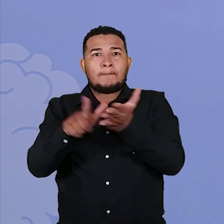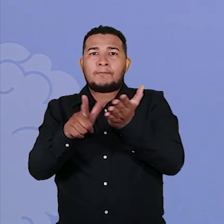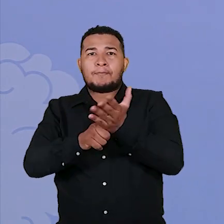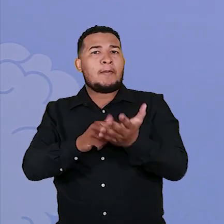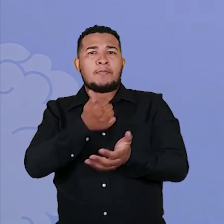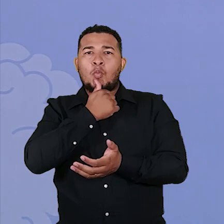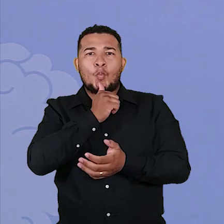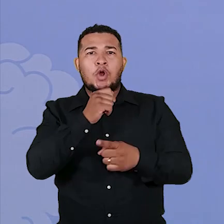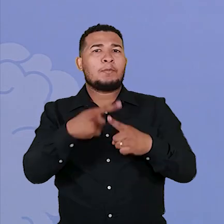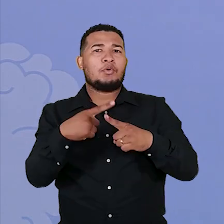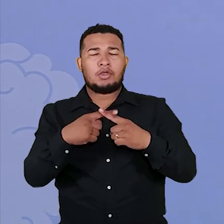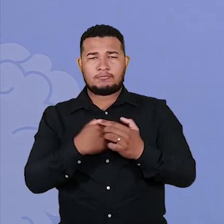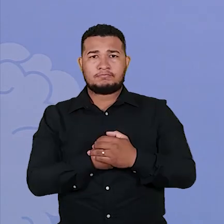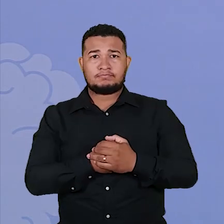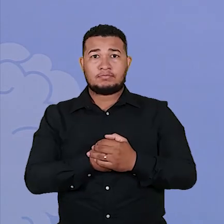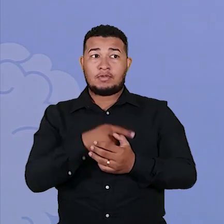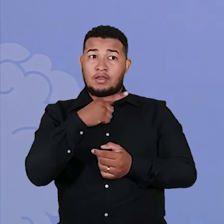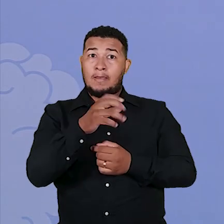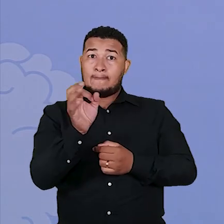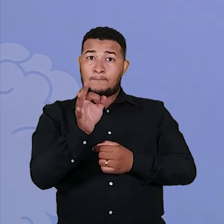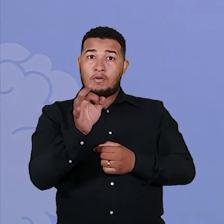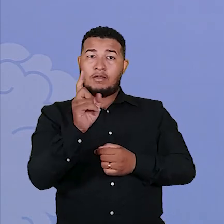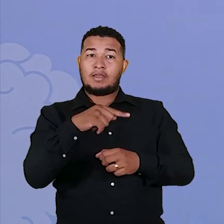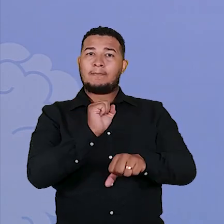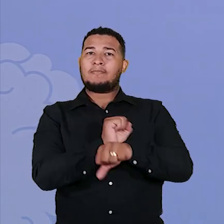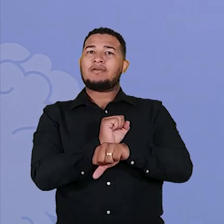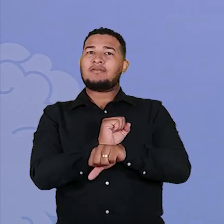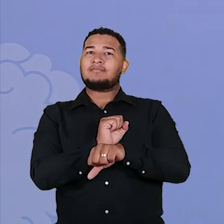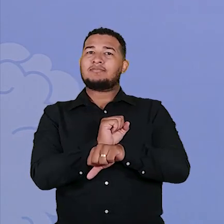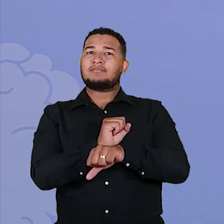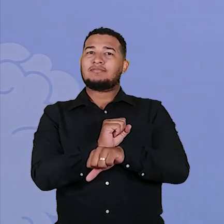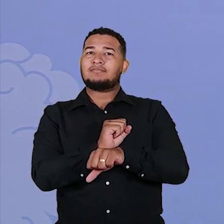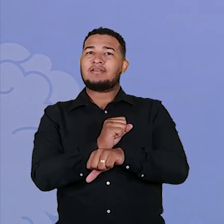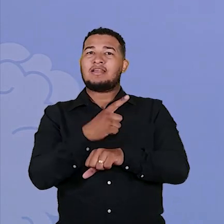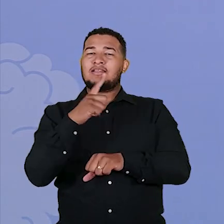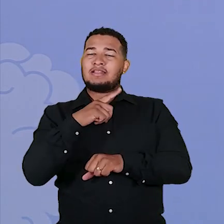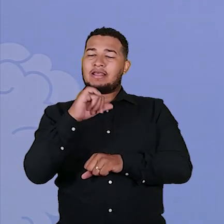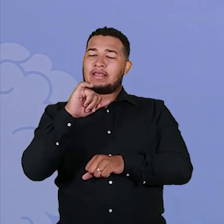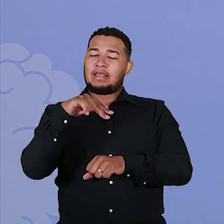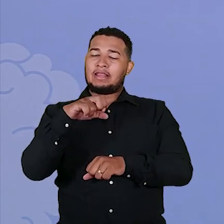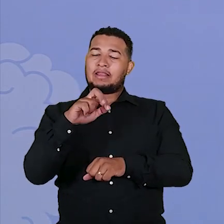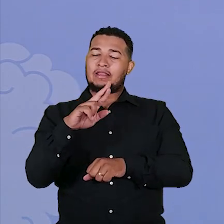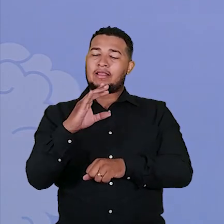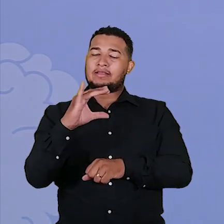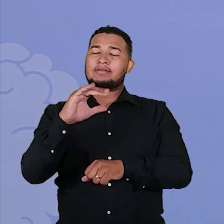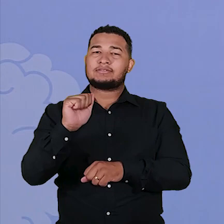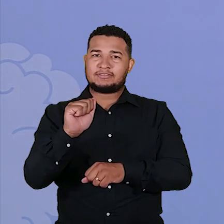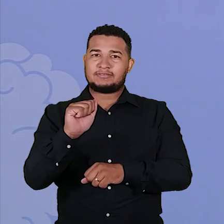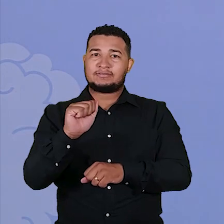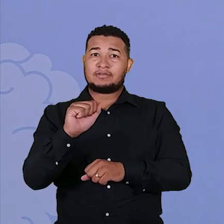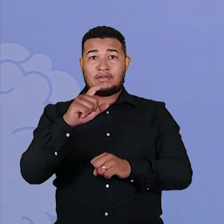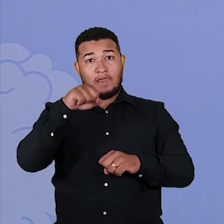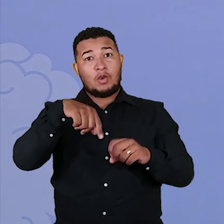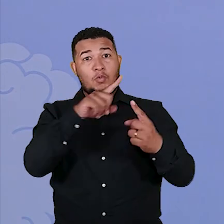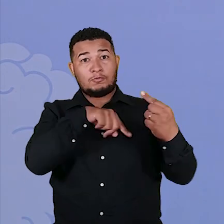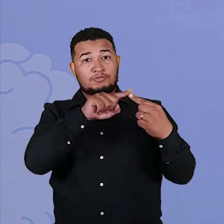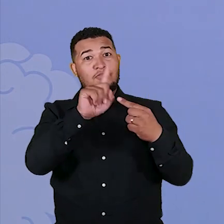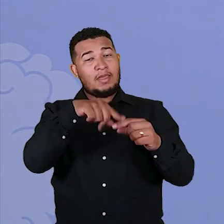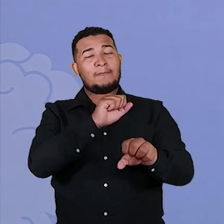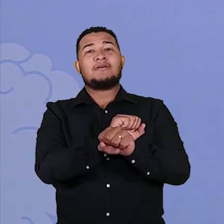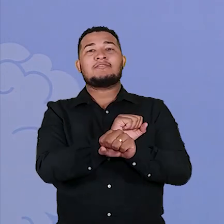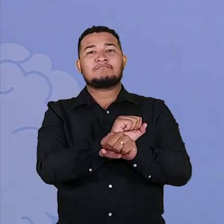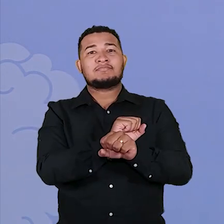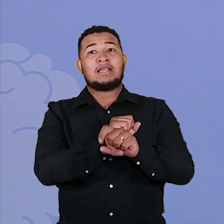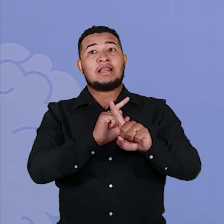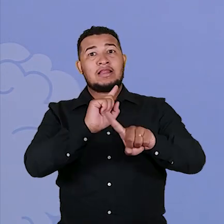junto com o papel a moeda ela estava em repouso lá então ela tava inércia a tendência dela ela fica parada